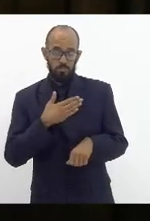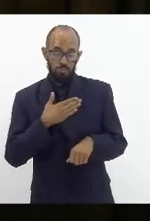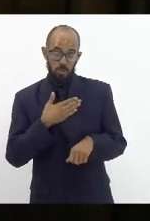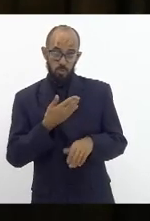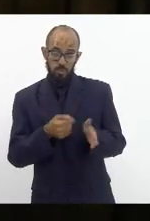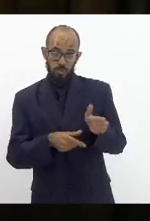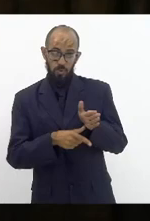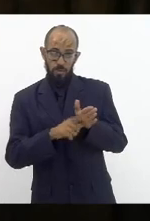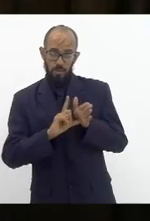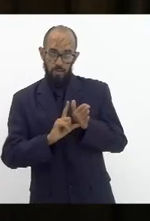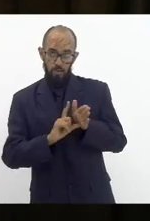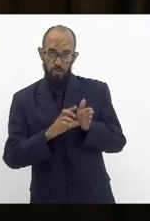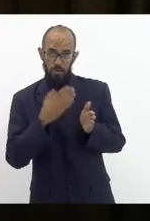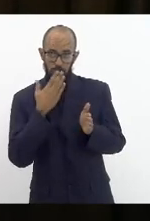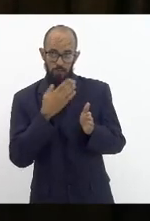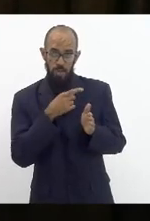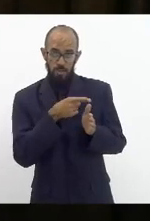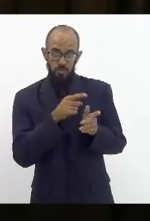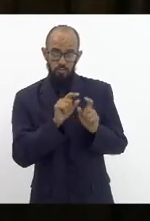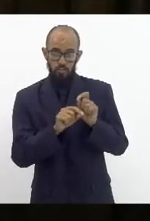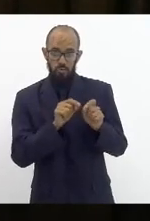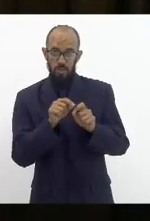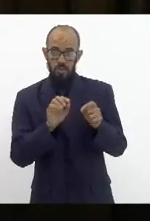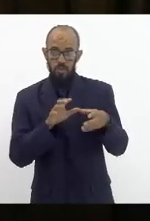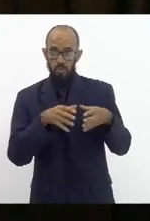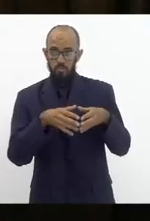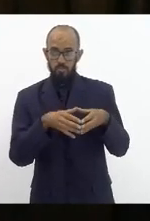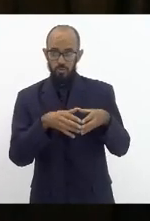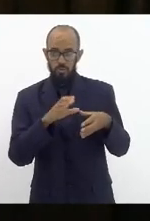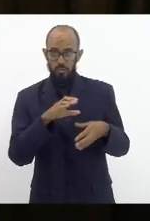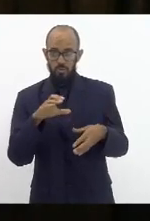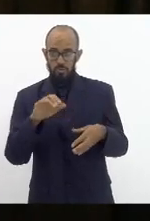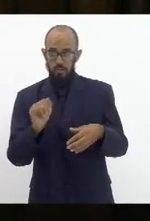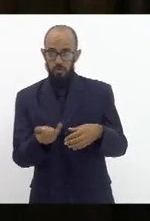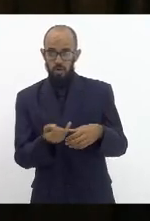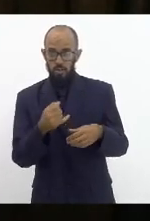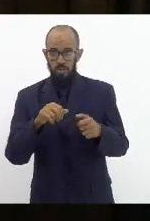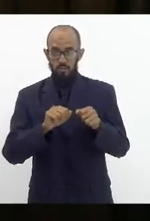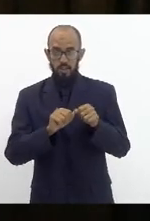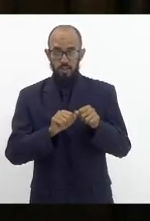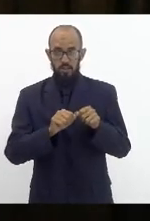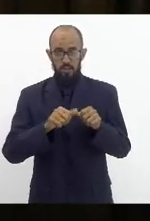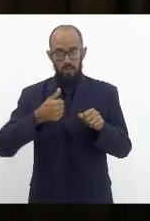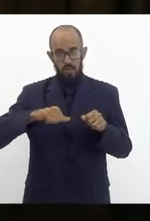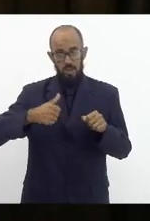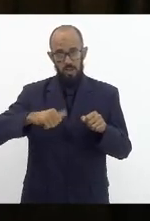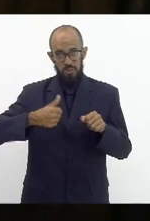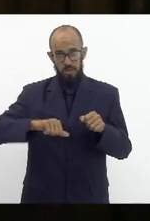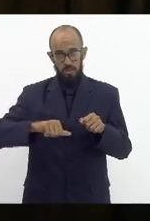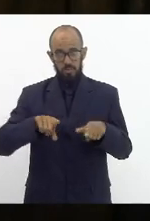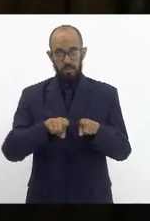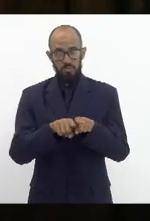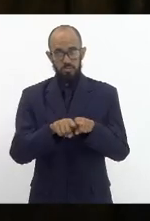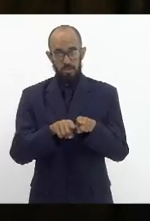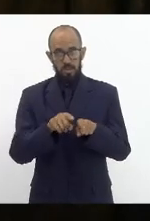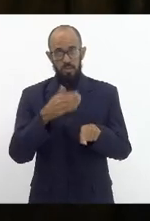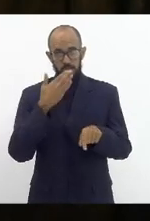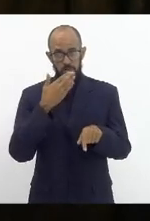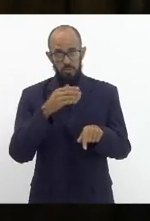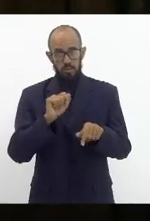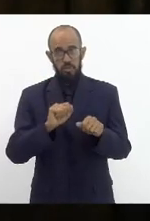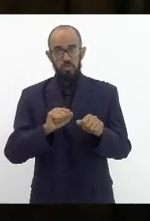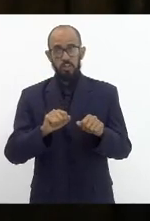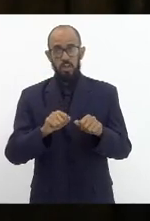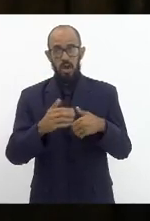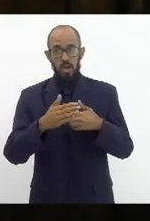peço que a Comissão de Constituição e Justiça faça essa análise, já estender de imediato a